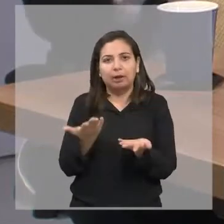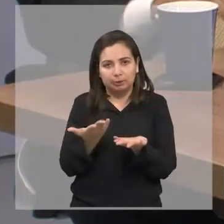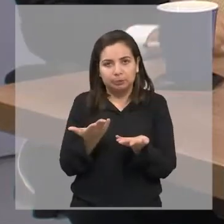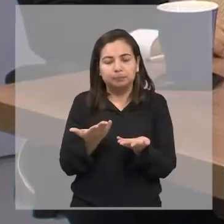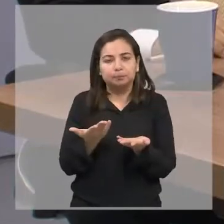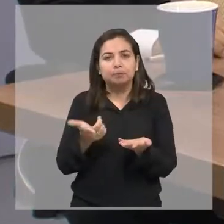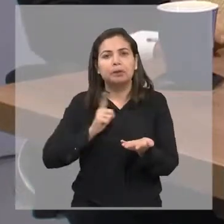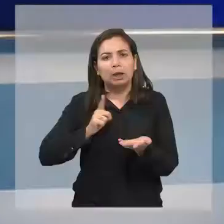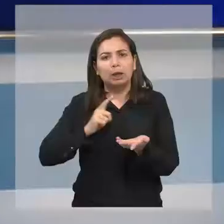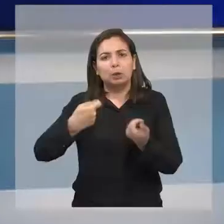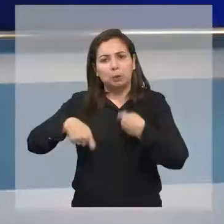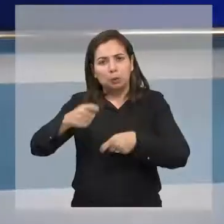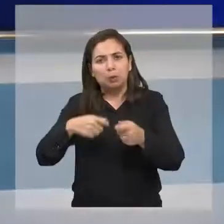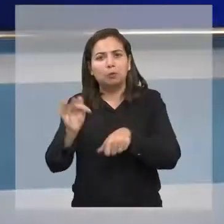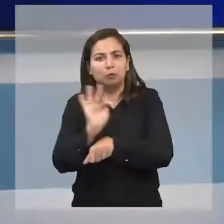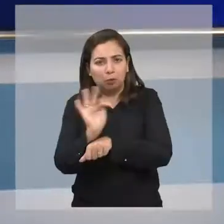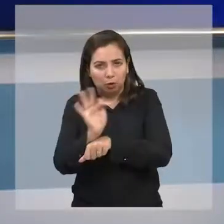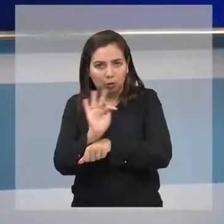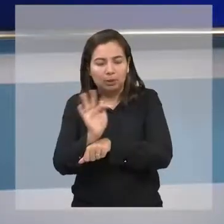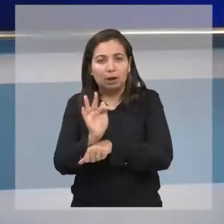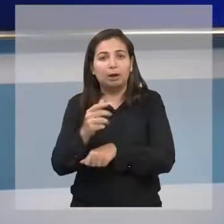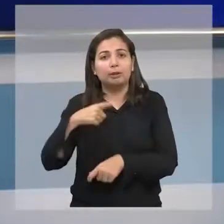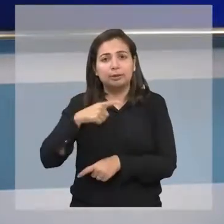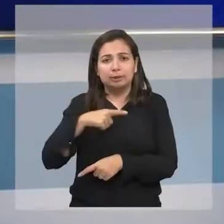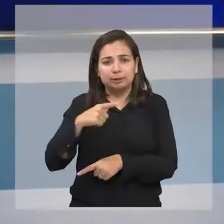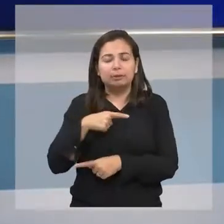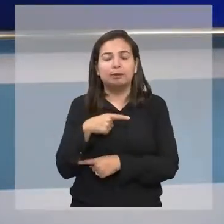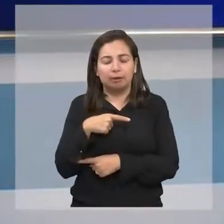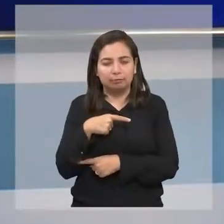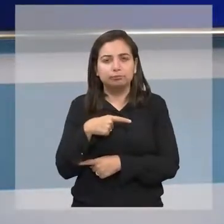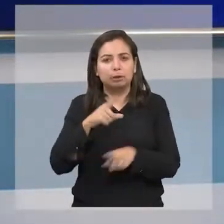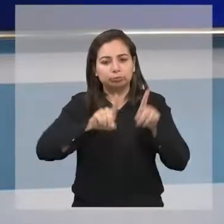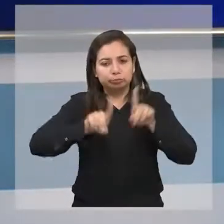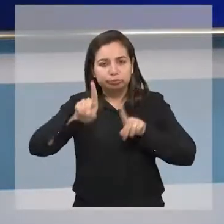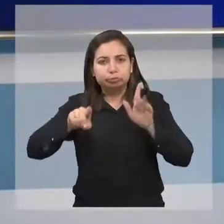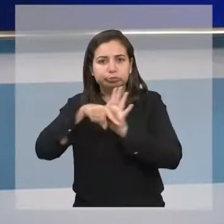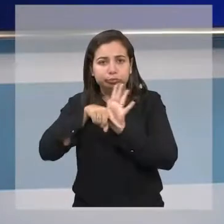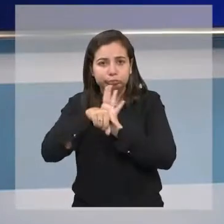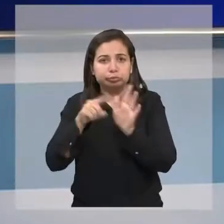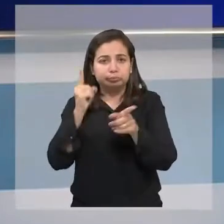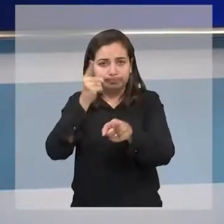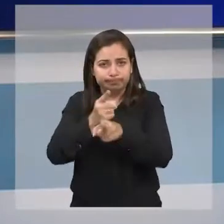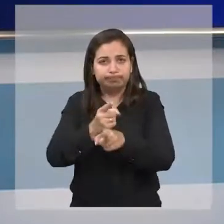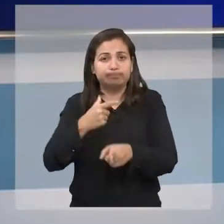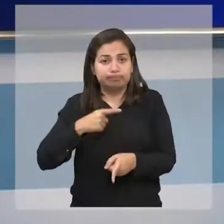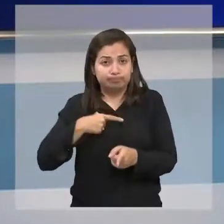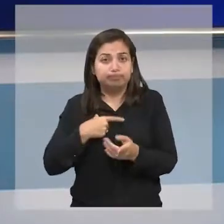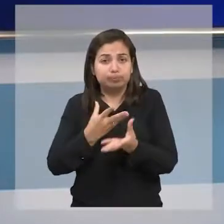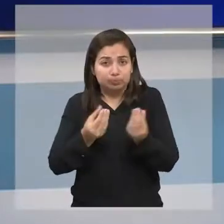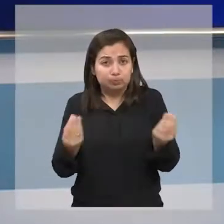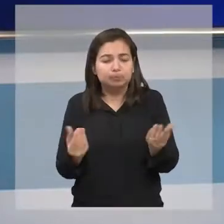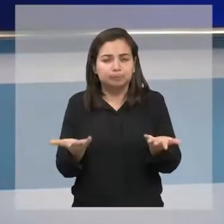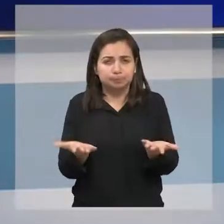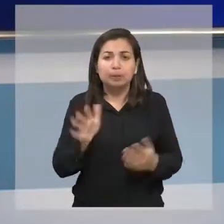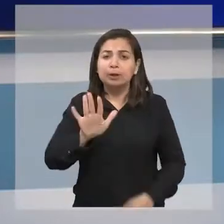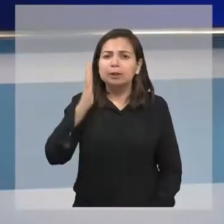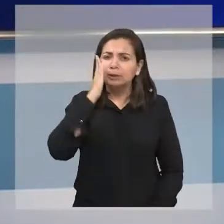economia informal, você passa de 30 milhões de pessoas, segundo os dados. Essas pessoas não podem pagar ensino